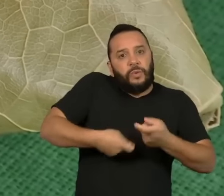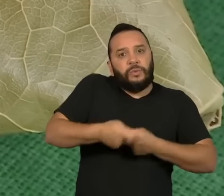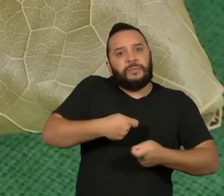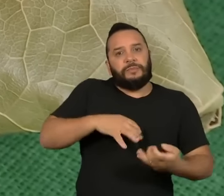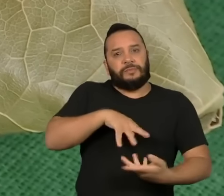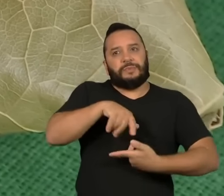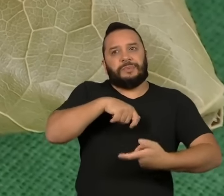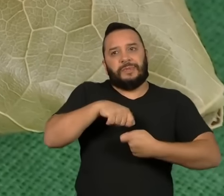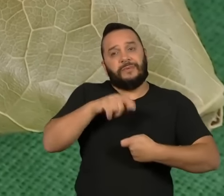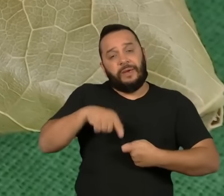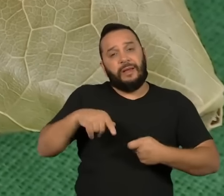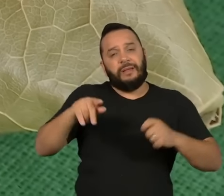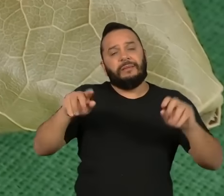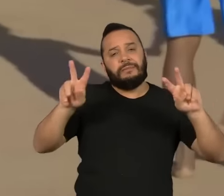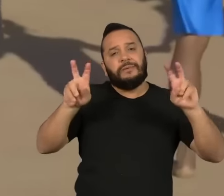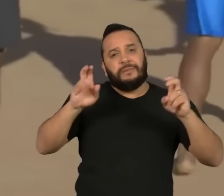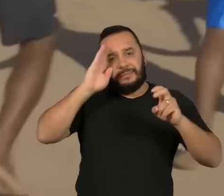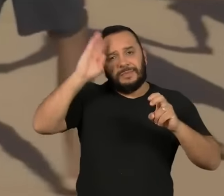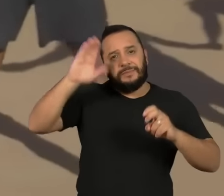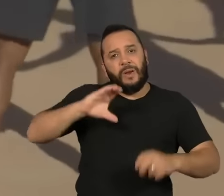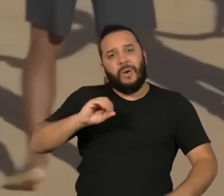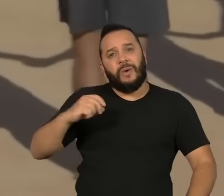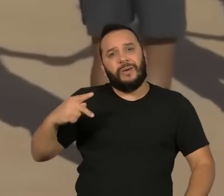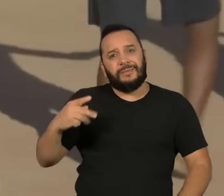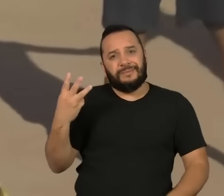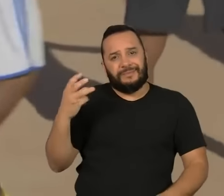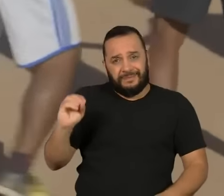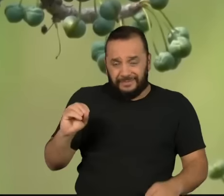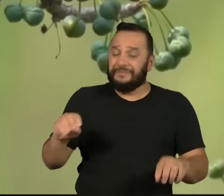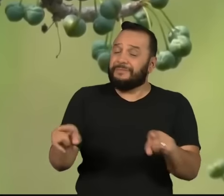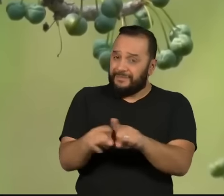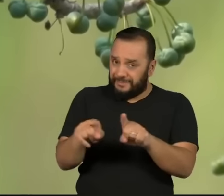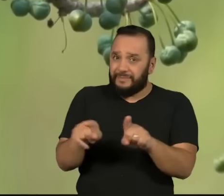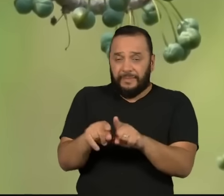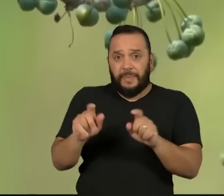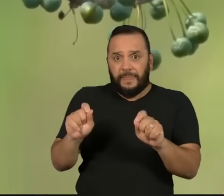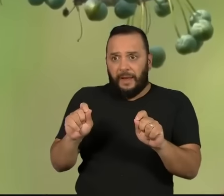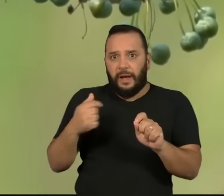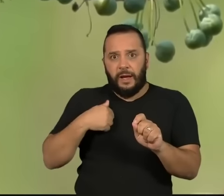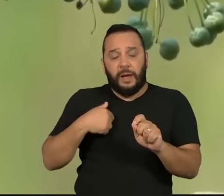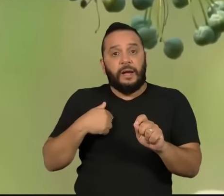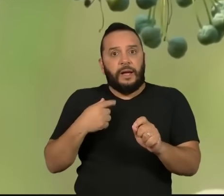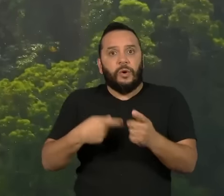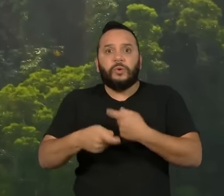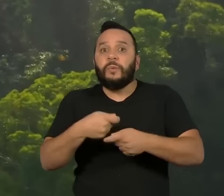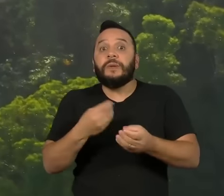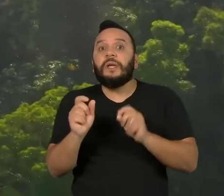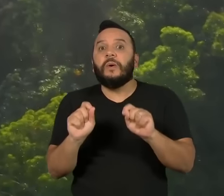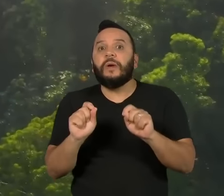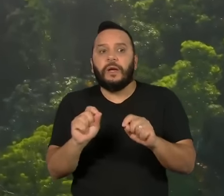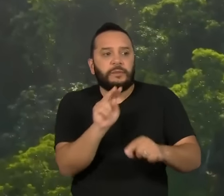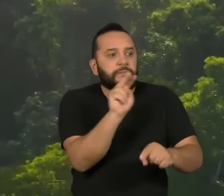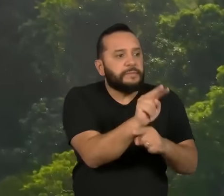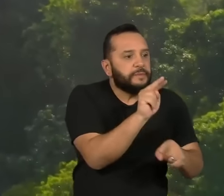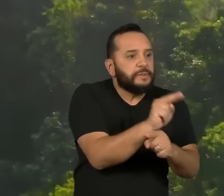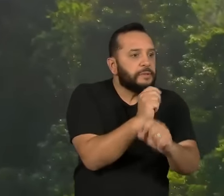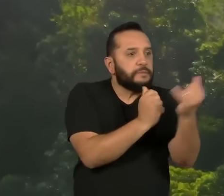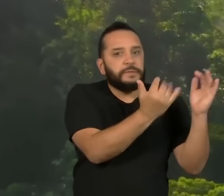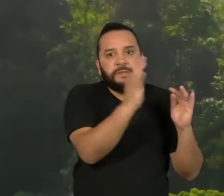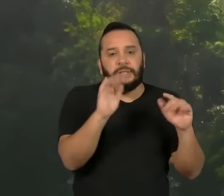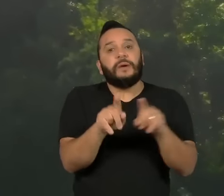temas centrais da COP30, um modelo econômico que busca unir preservação ambiental e geração de renda